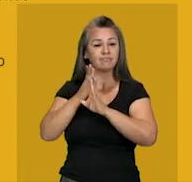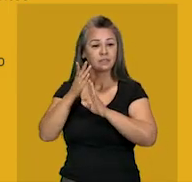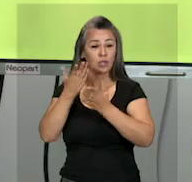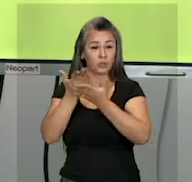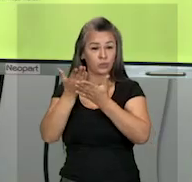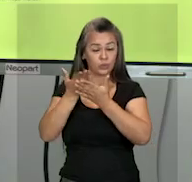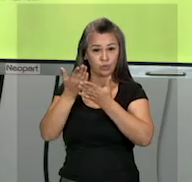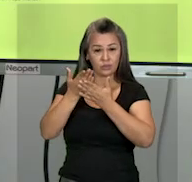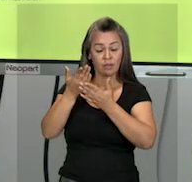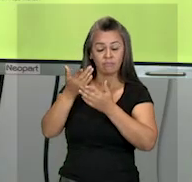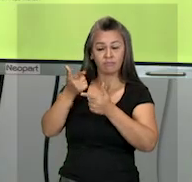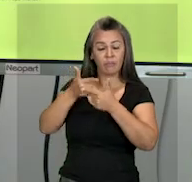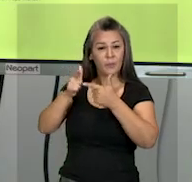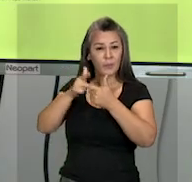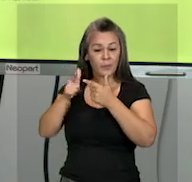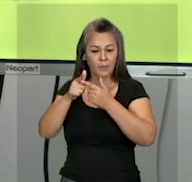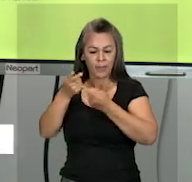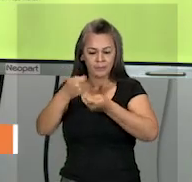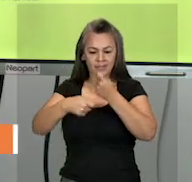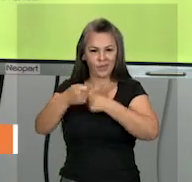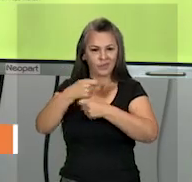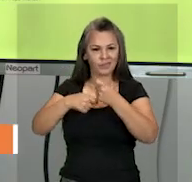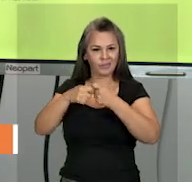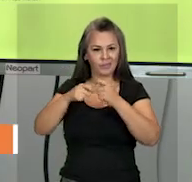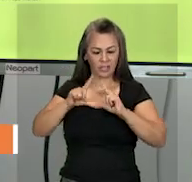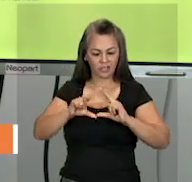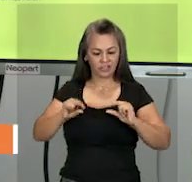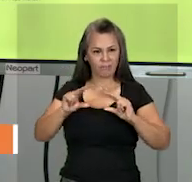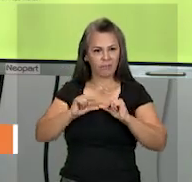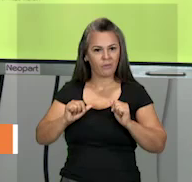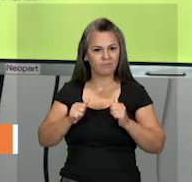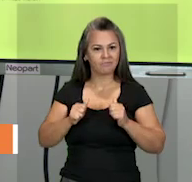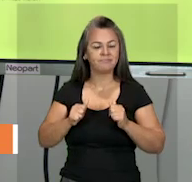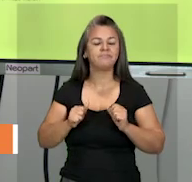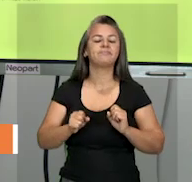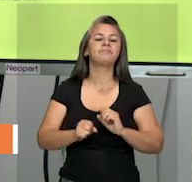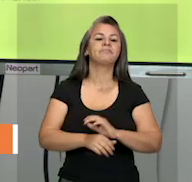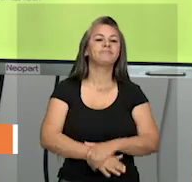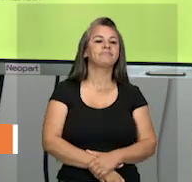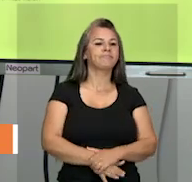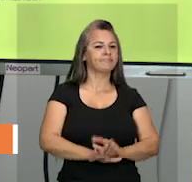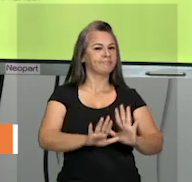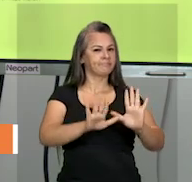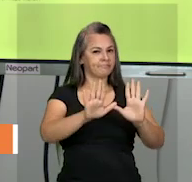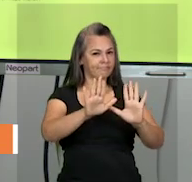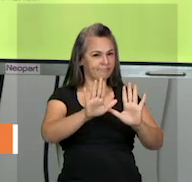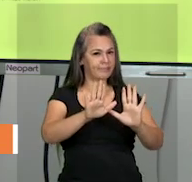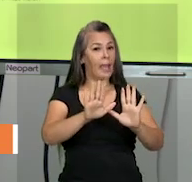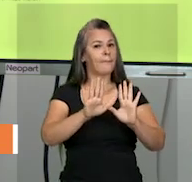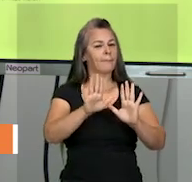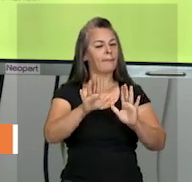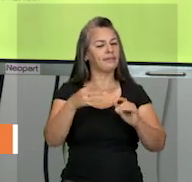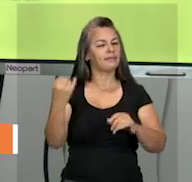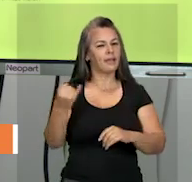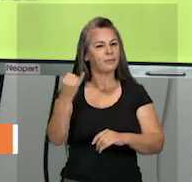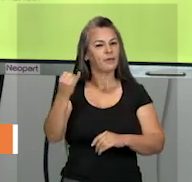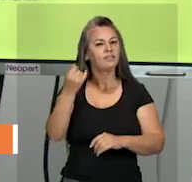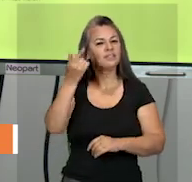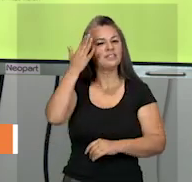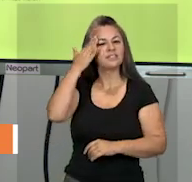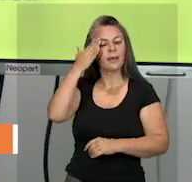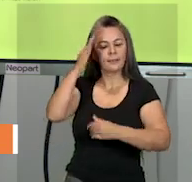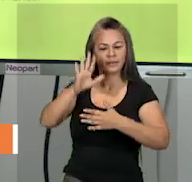Oceania. Bom, para falar de países, para falar sobre questões culturais e econômicas, sempre é necessário a gente localizar,